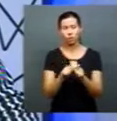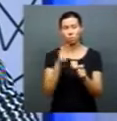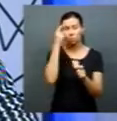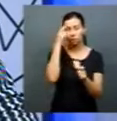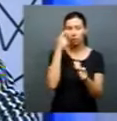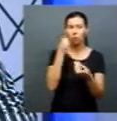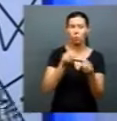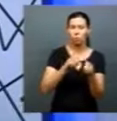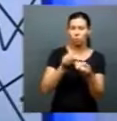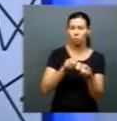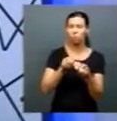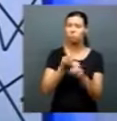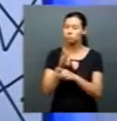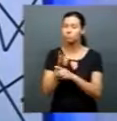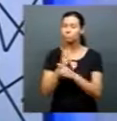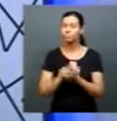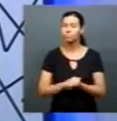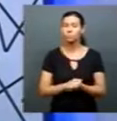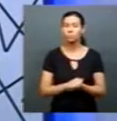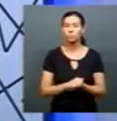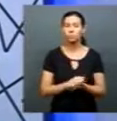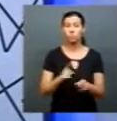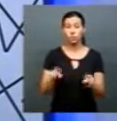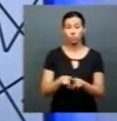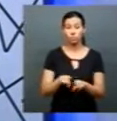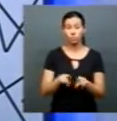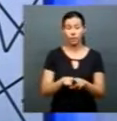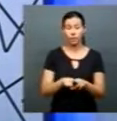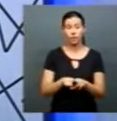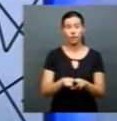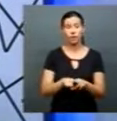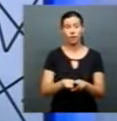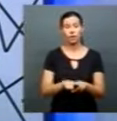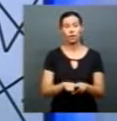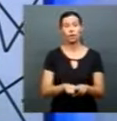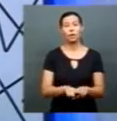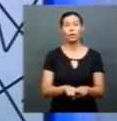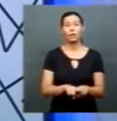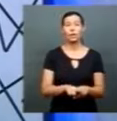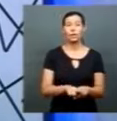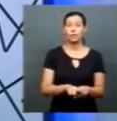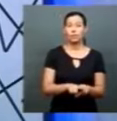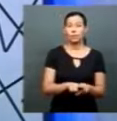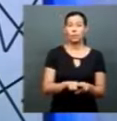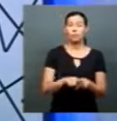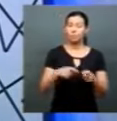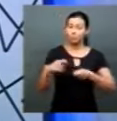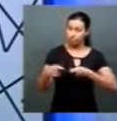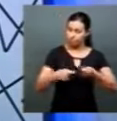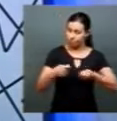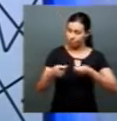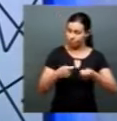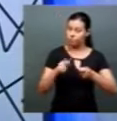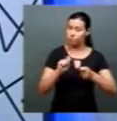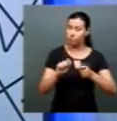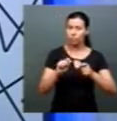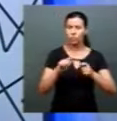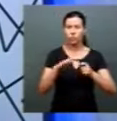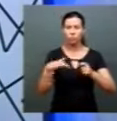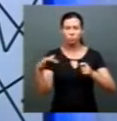é. E se buscar conhecimento, né? Isso também é uma das maiores dificuldades que a gente vê nos empreendedores de maneira